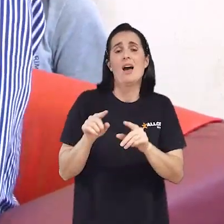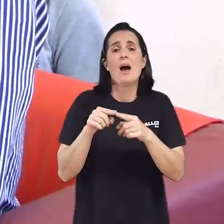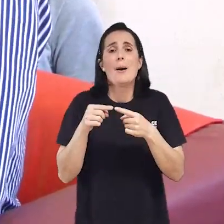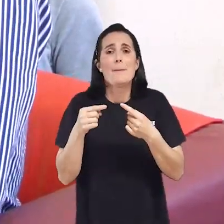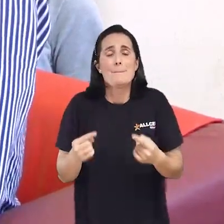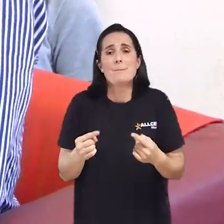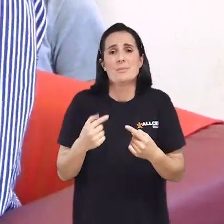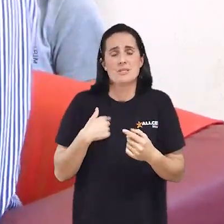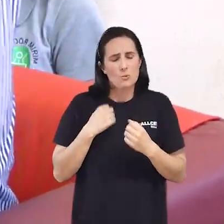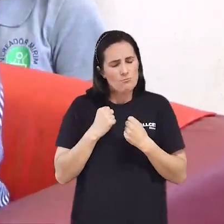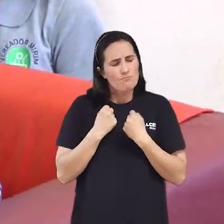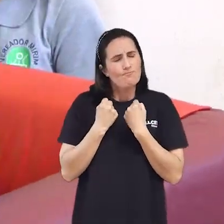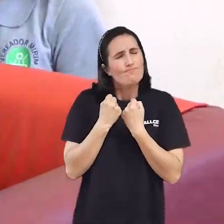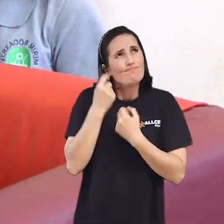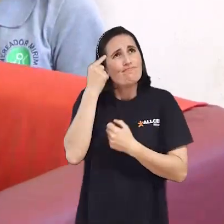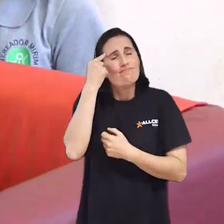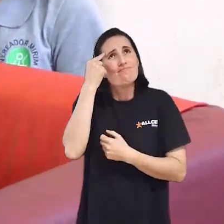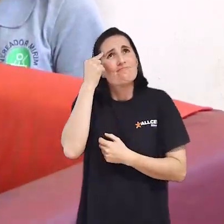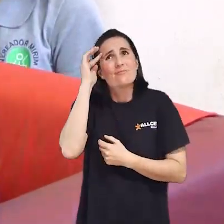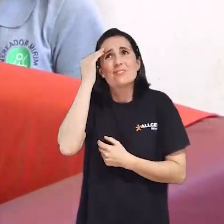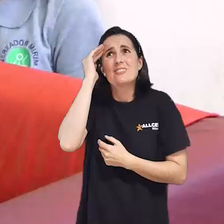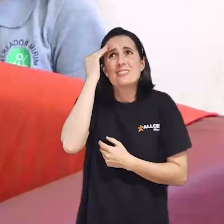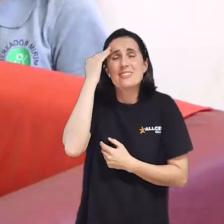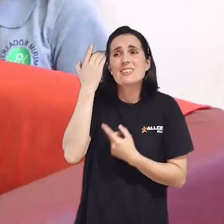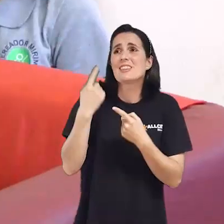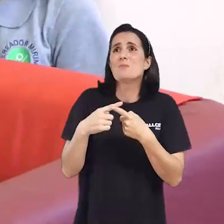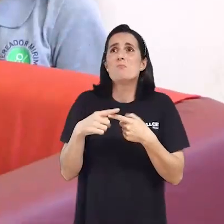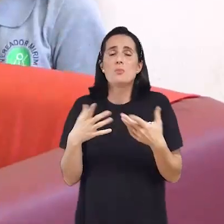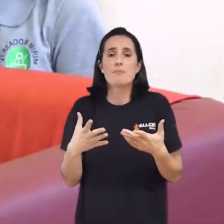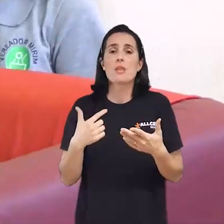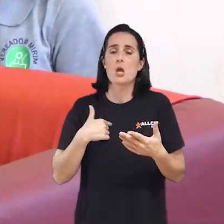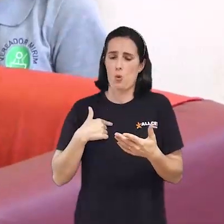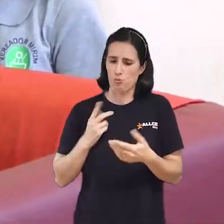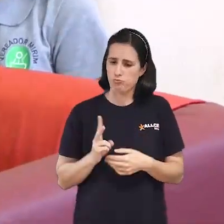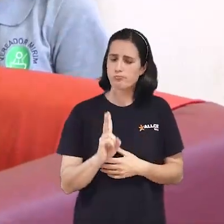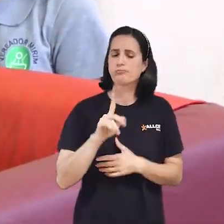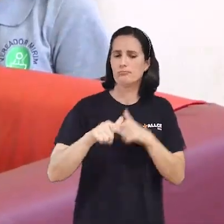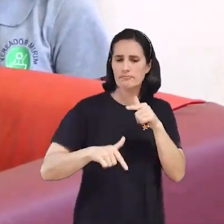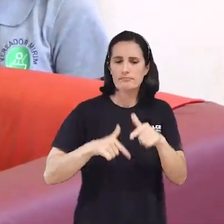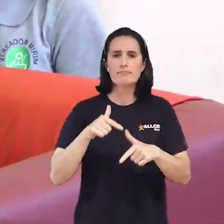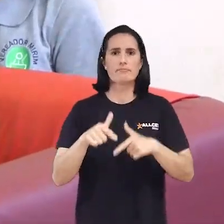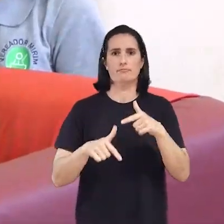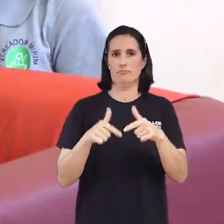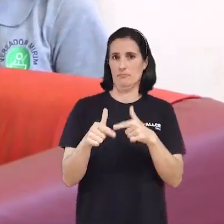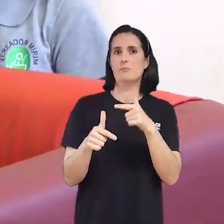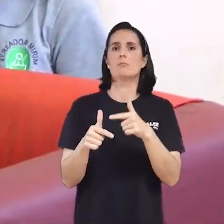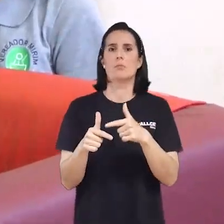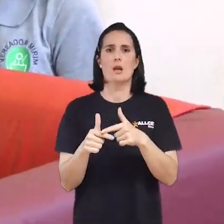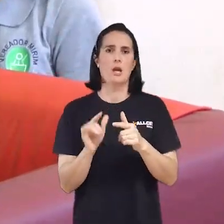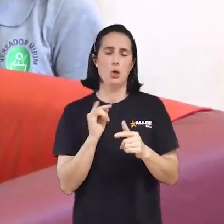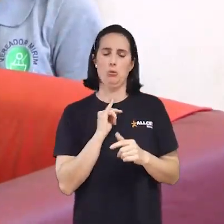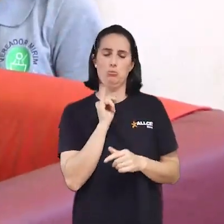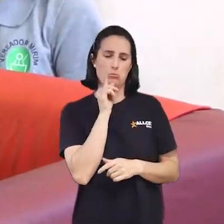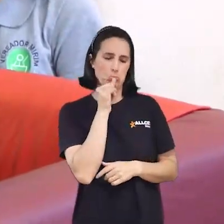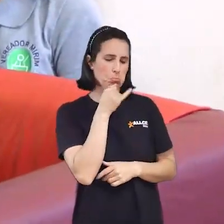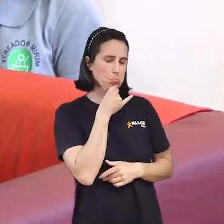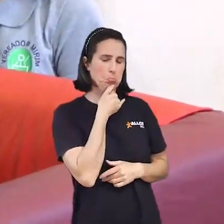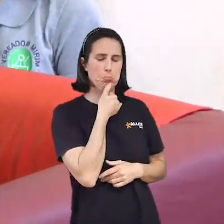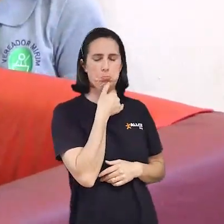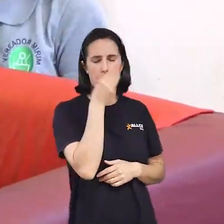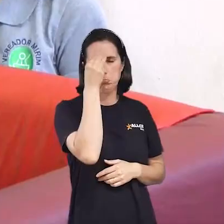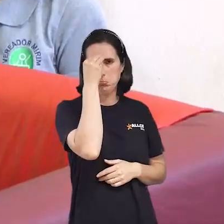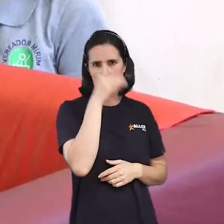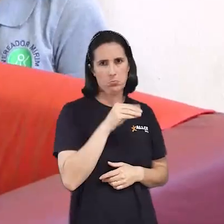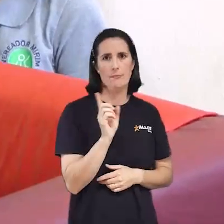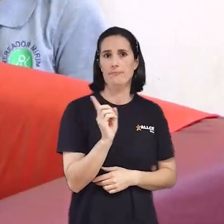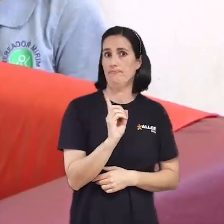é bem diferente do relógio que nós temos no pulso. Ele tem a hora dele e nós temos a nossa. Só que muitas